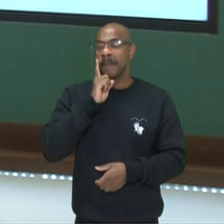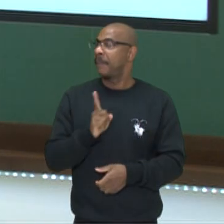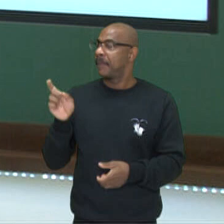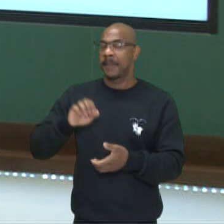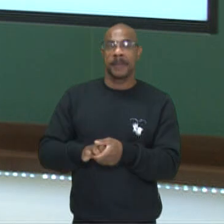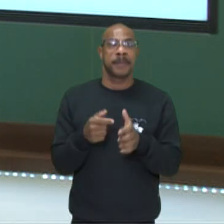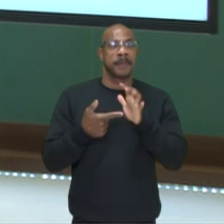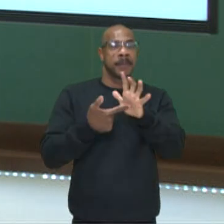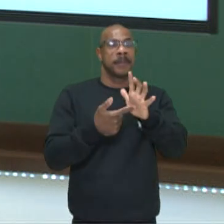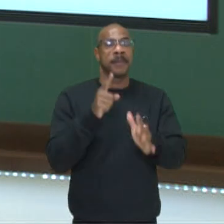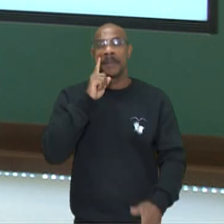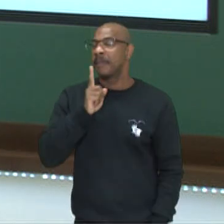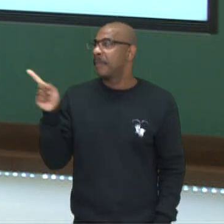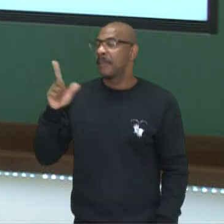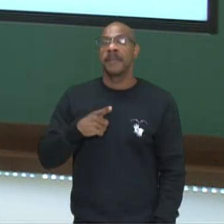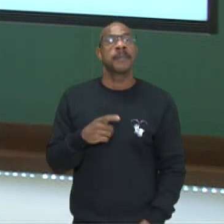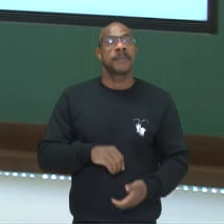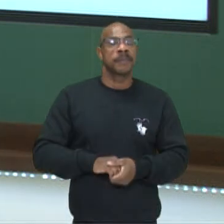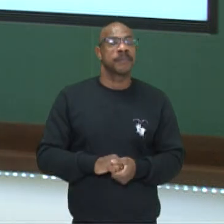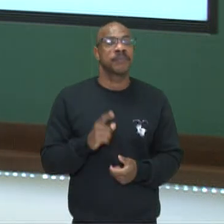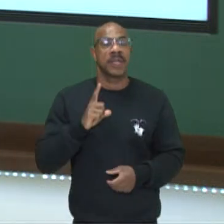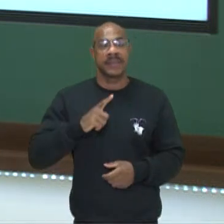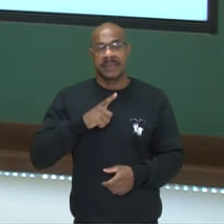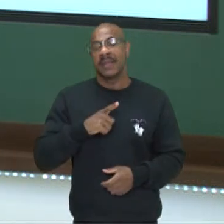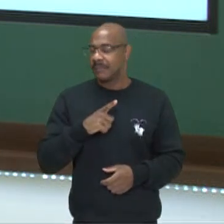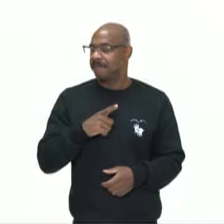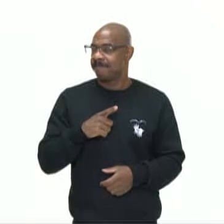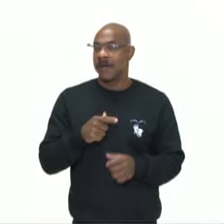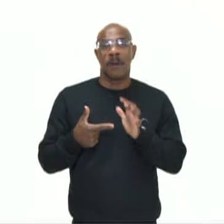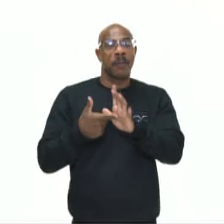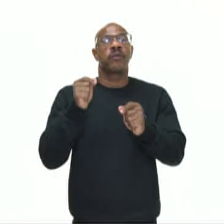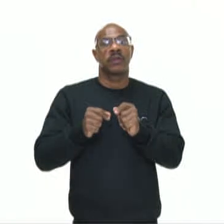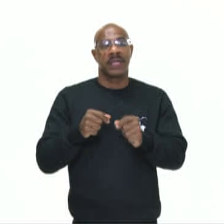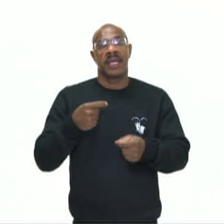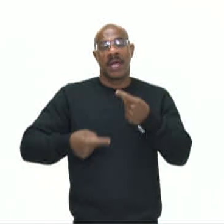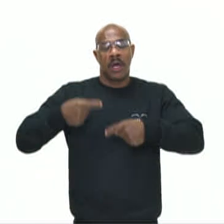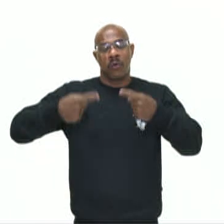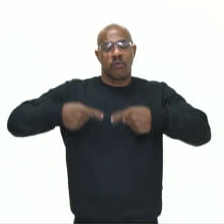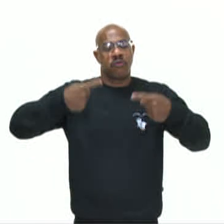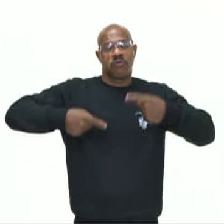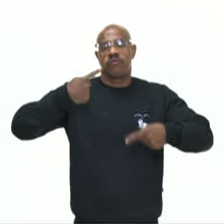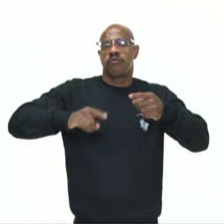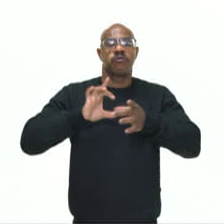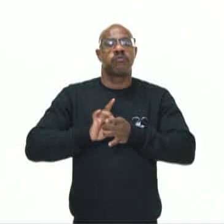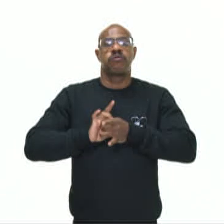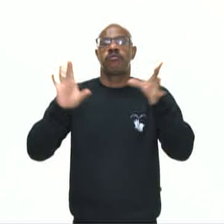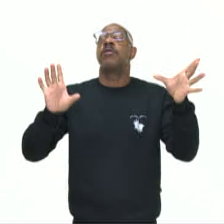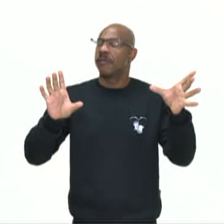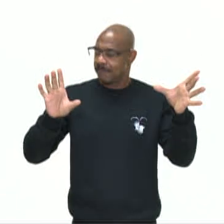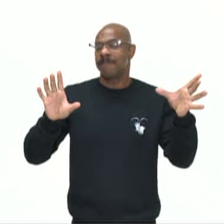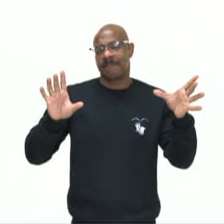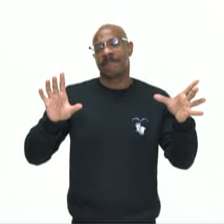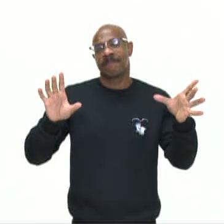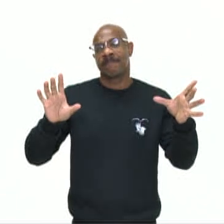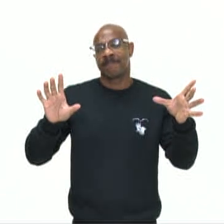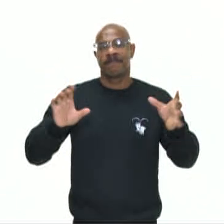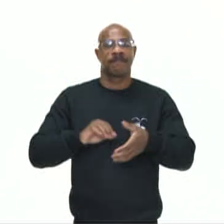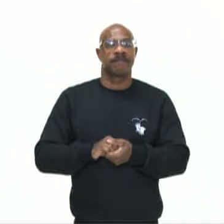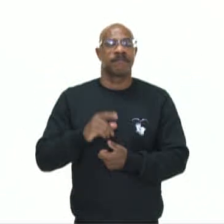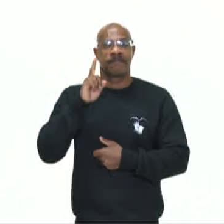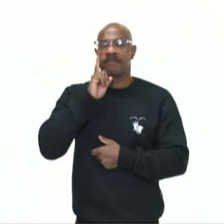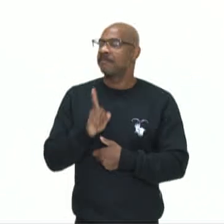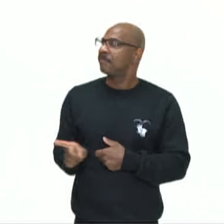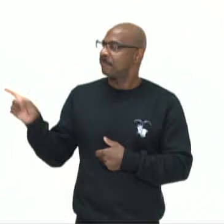do Pacto de Mayflower estabelece formas democráticas de governo para a colônia de Plymouth. Então é onde eles vão, né,